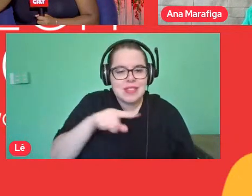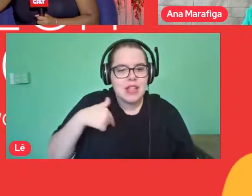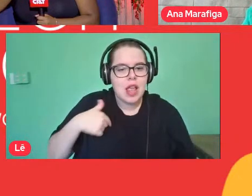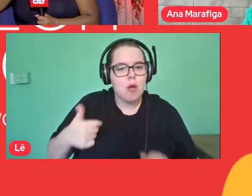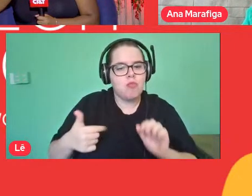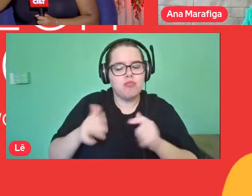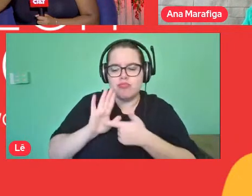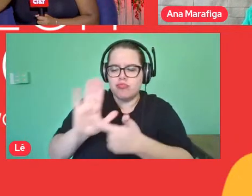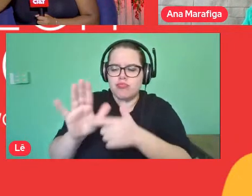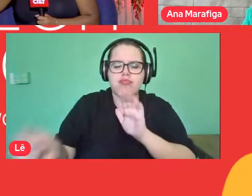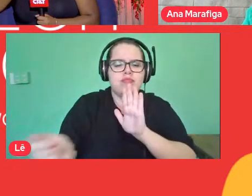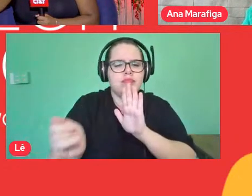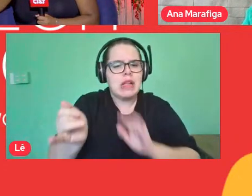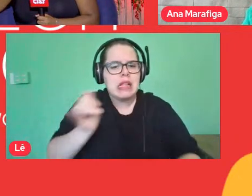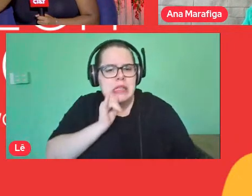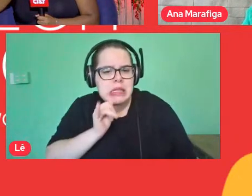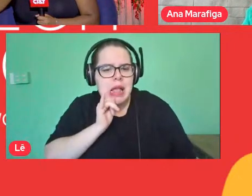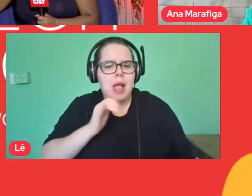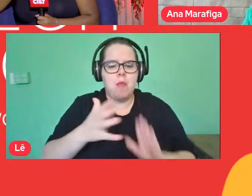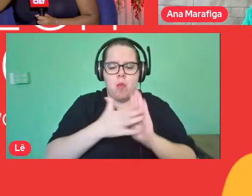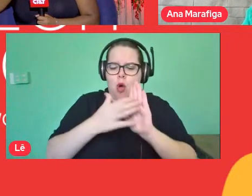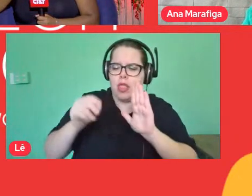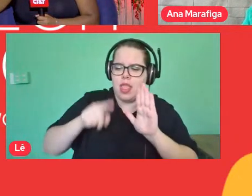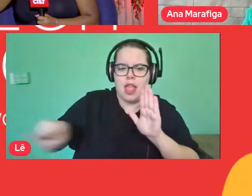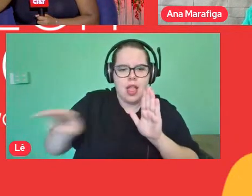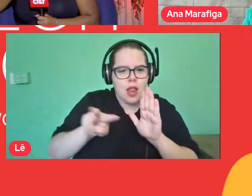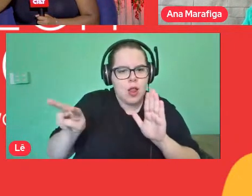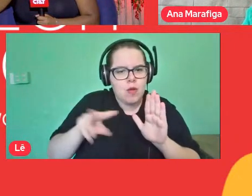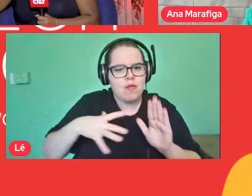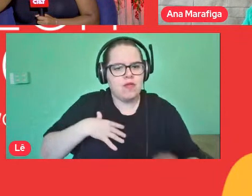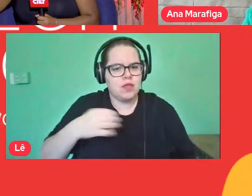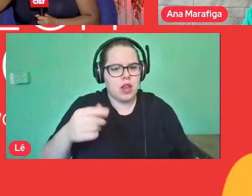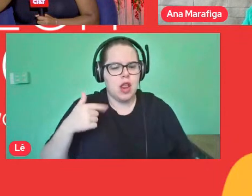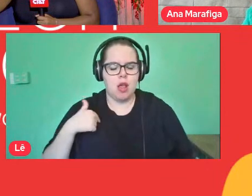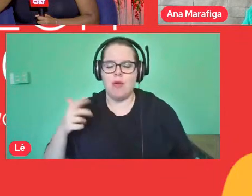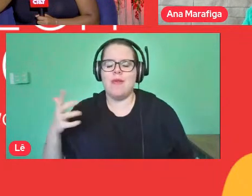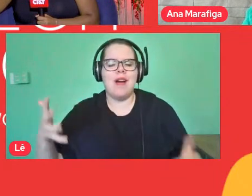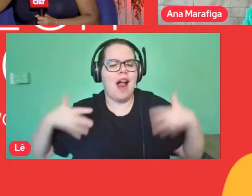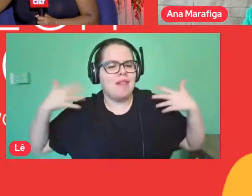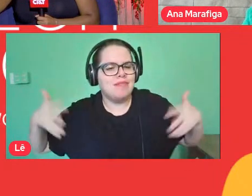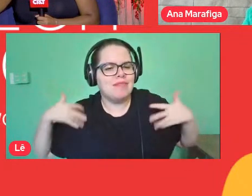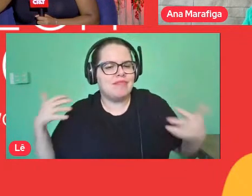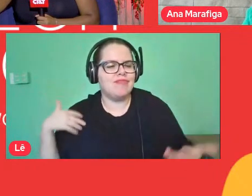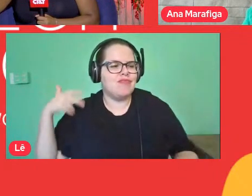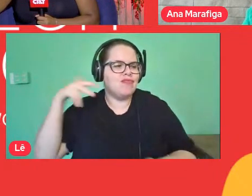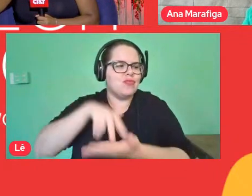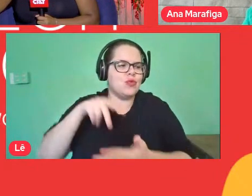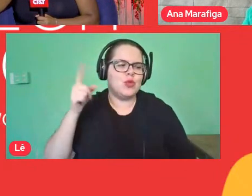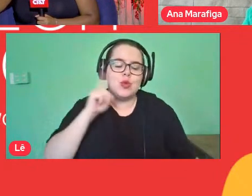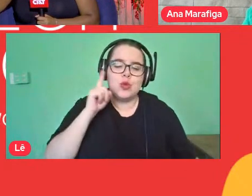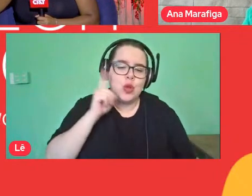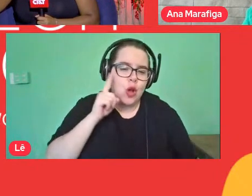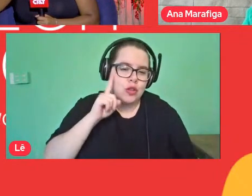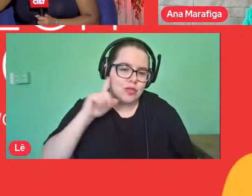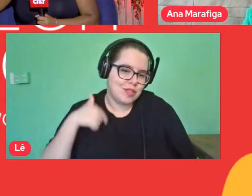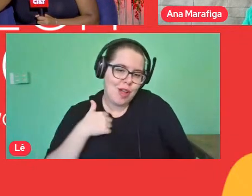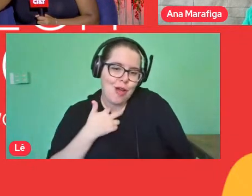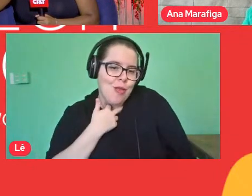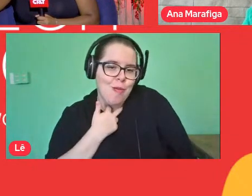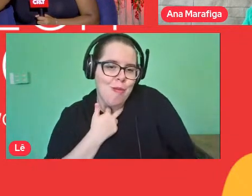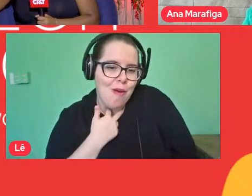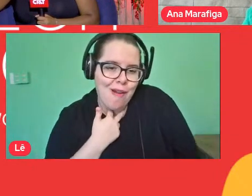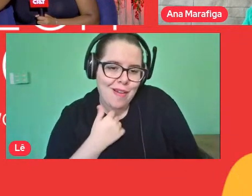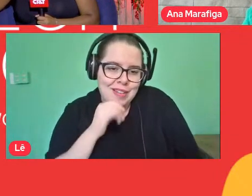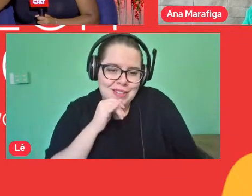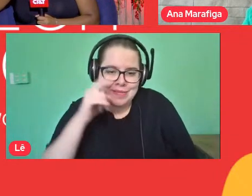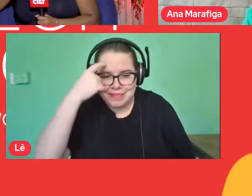né, é o que mais me motiva, é o que me faz sair da cama e todos os dias. Então, e eu não posso, eu